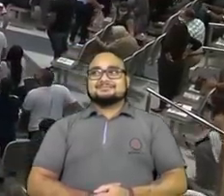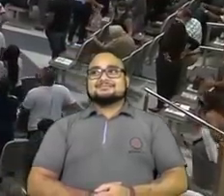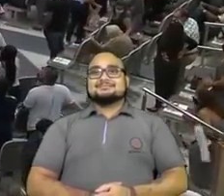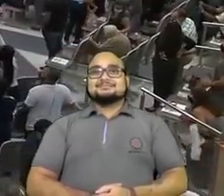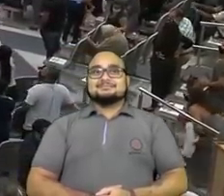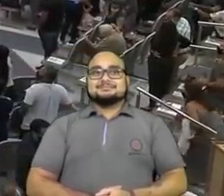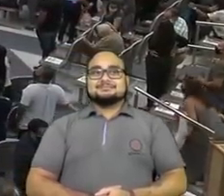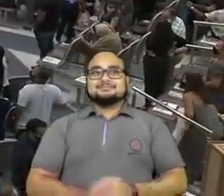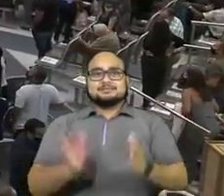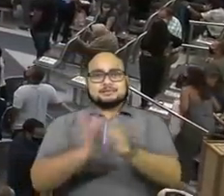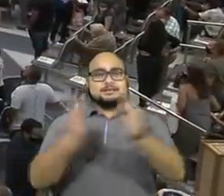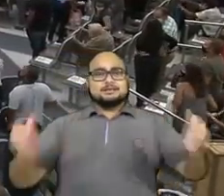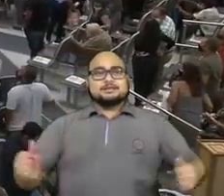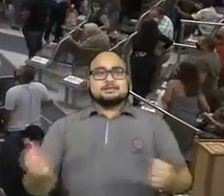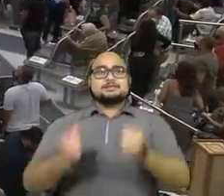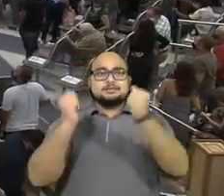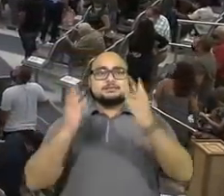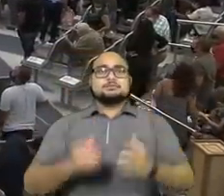Aleluia.